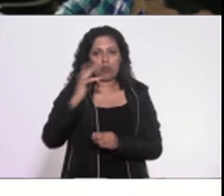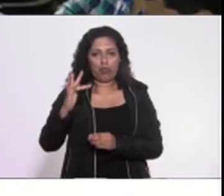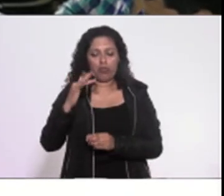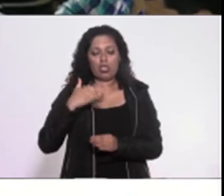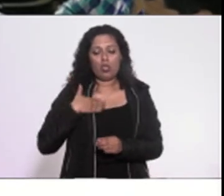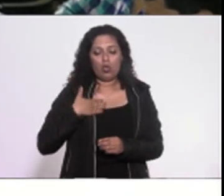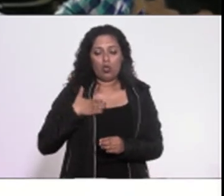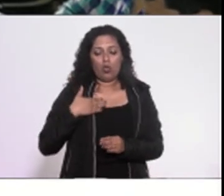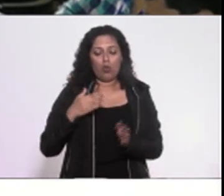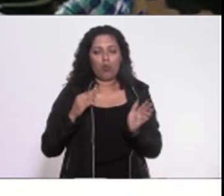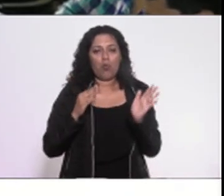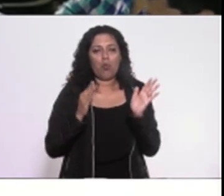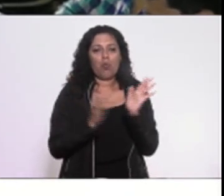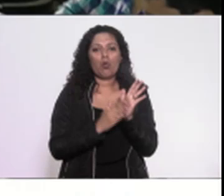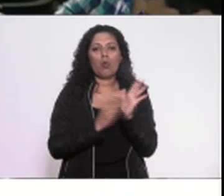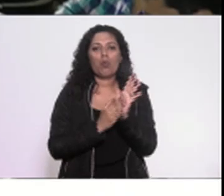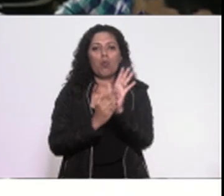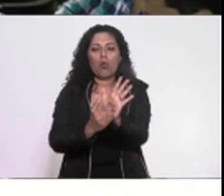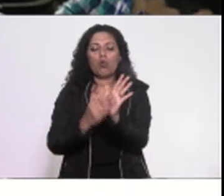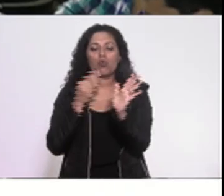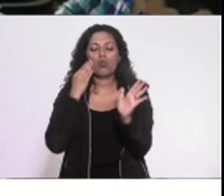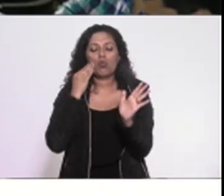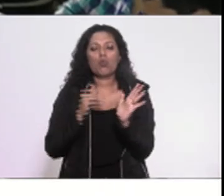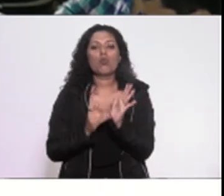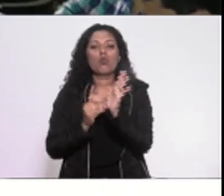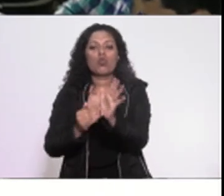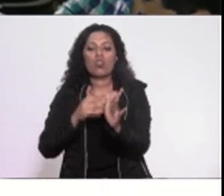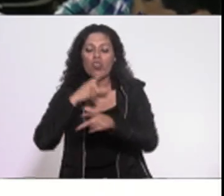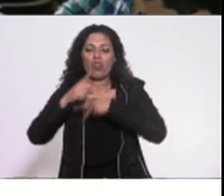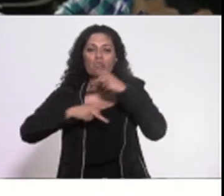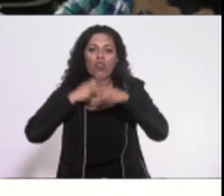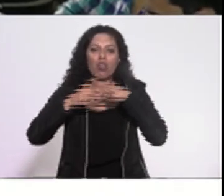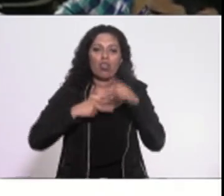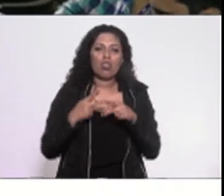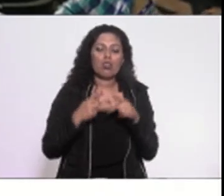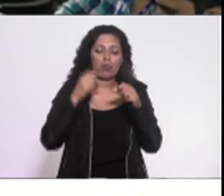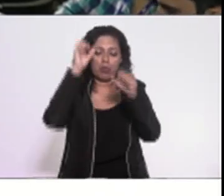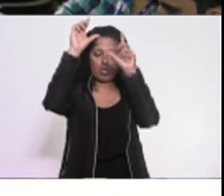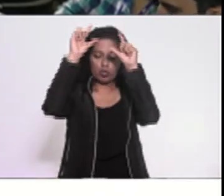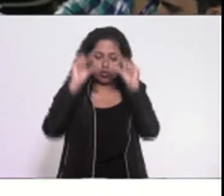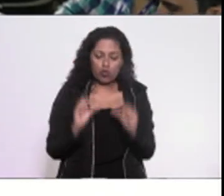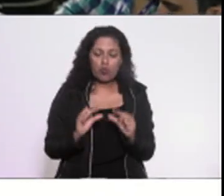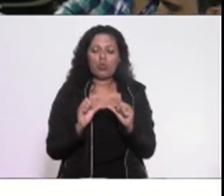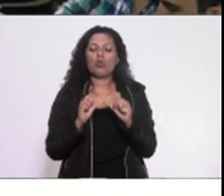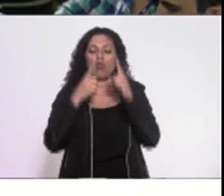uma proposta da criação do mecanismo de combate à violência obstétrica,